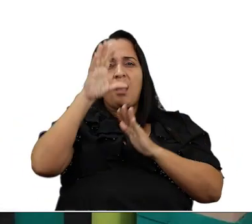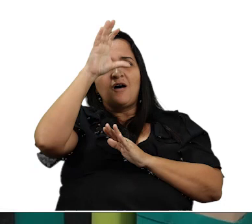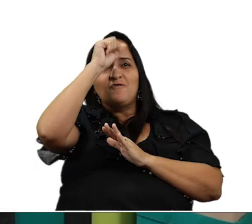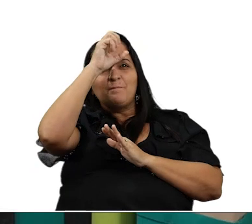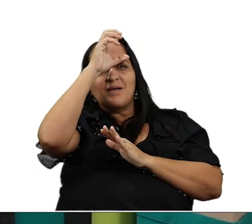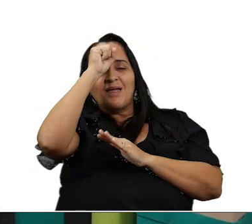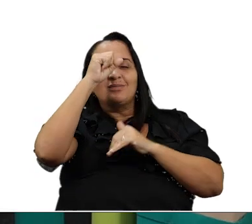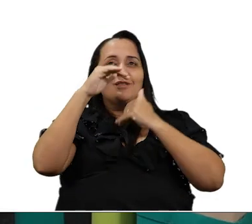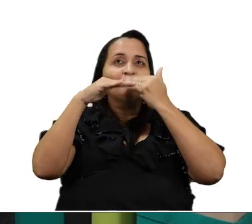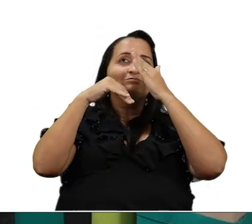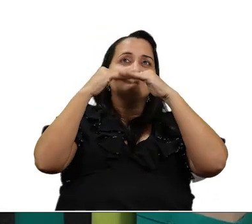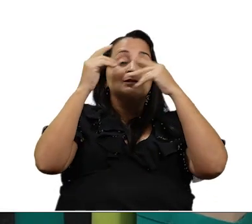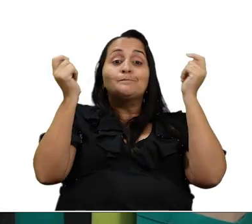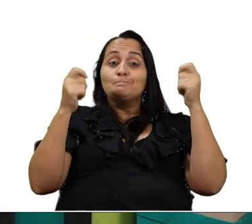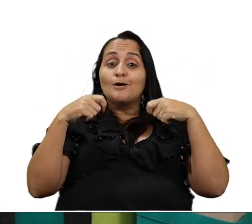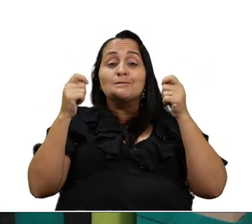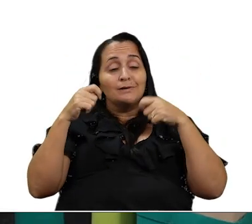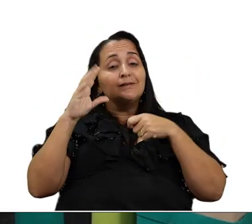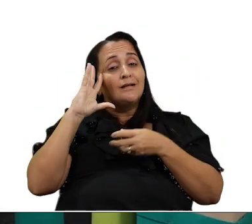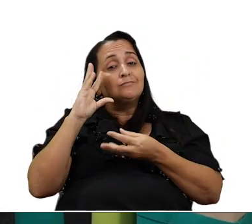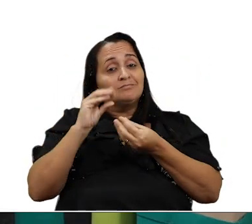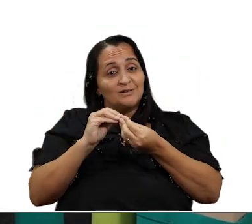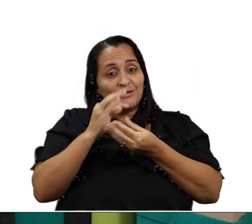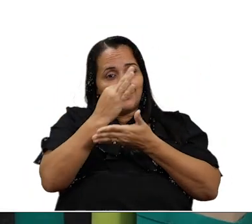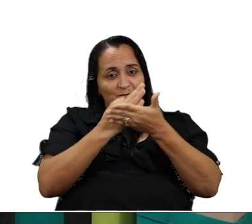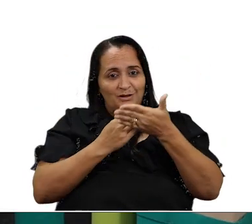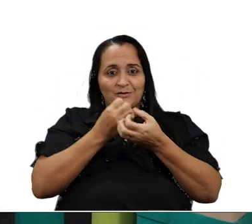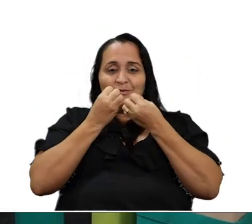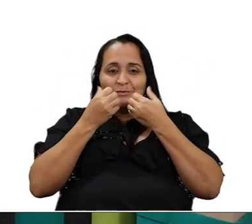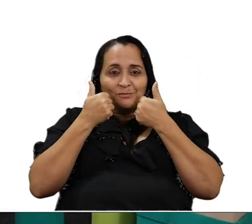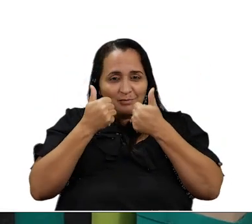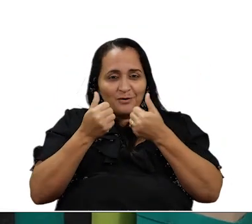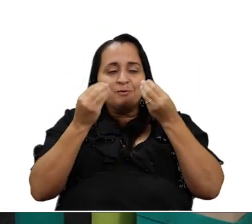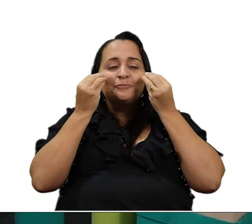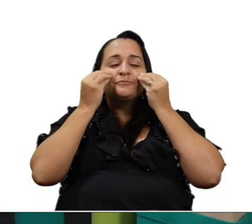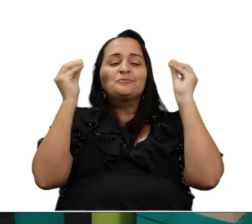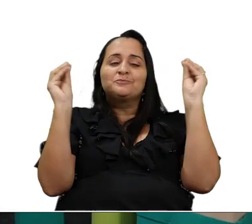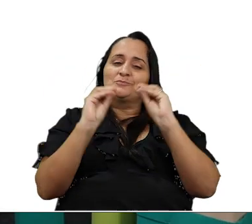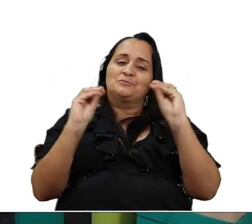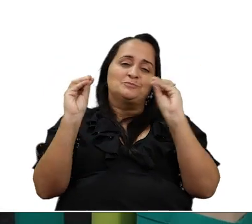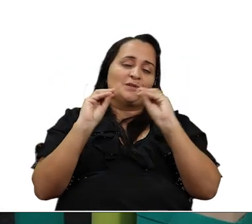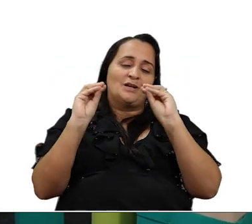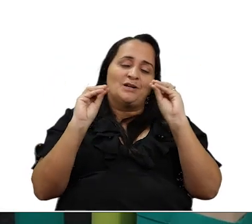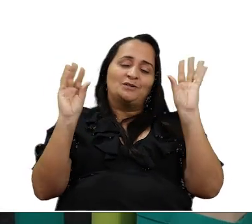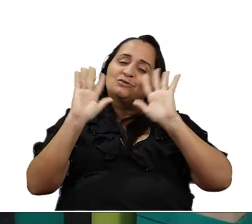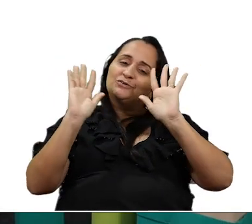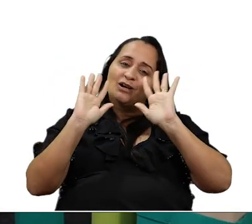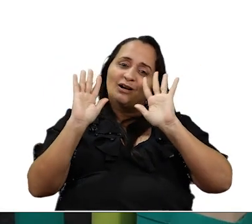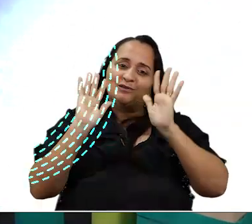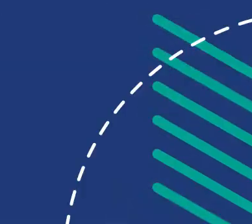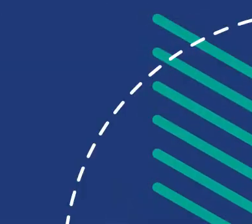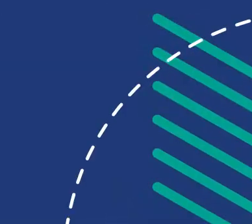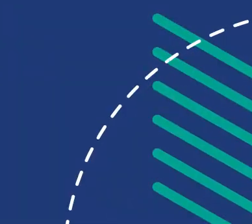vai aumentando as suas possibilidades de compreensão do texto, tá bom? Um beijo para vocês e até a próxima aula.